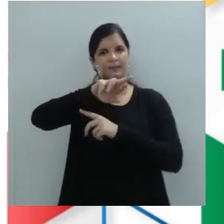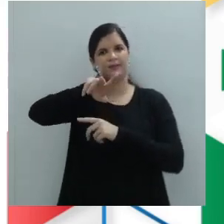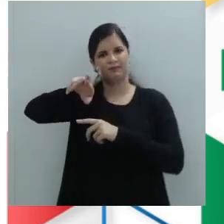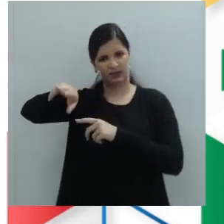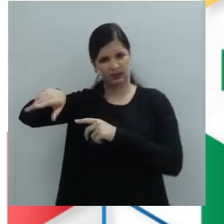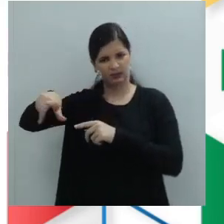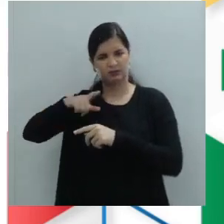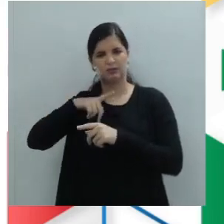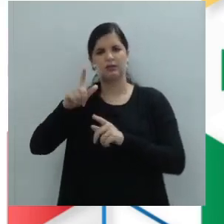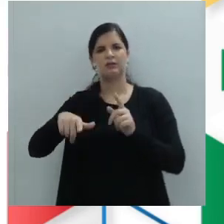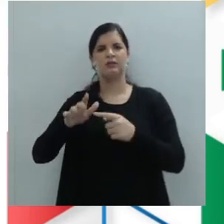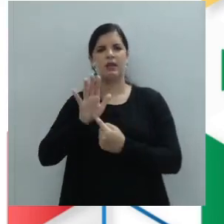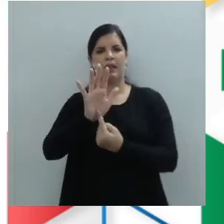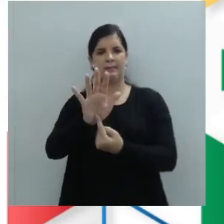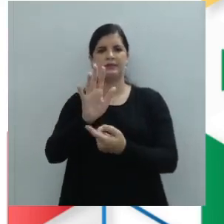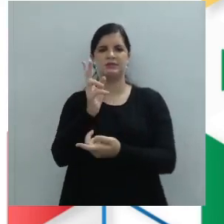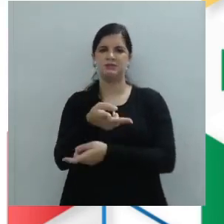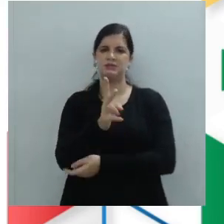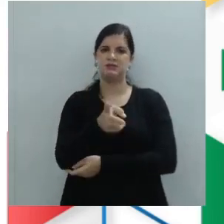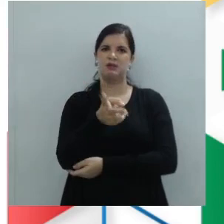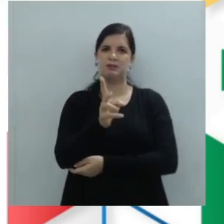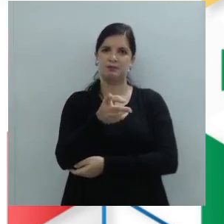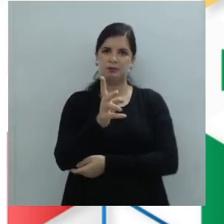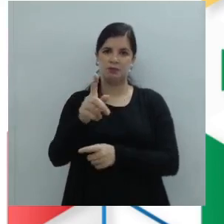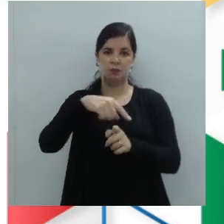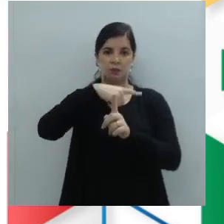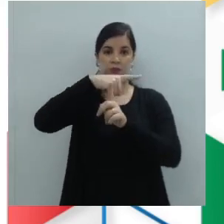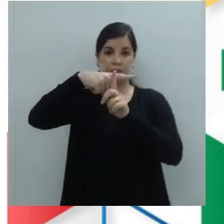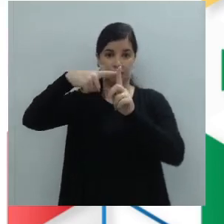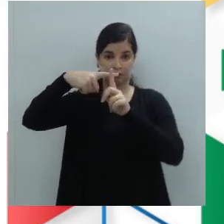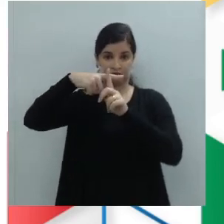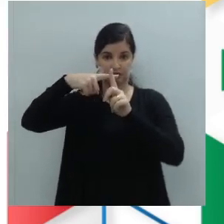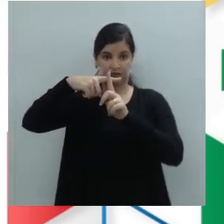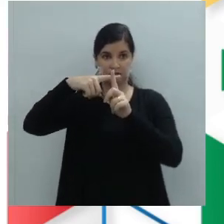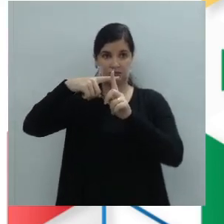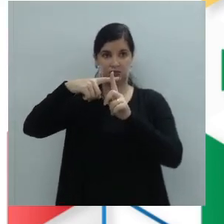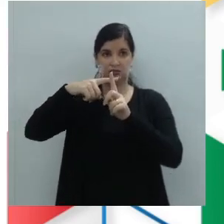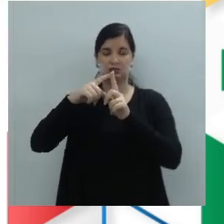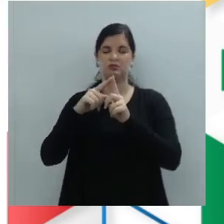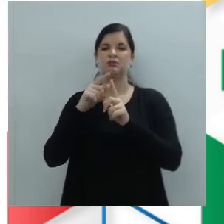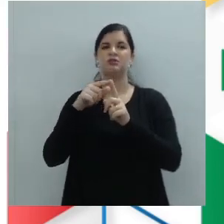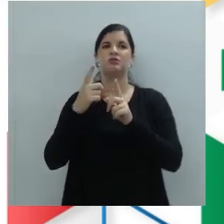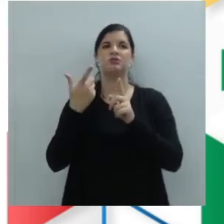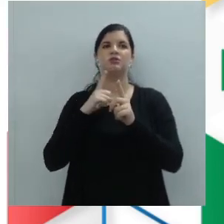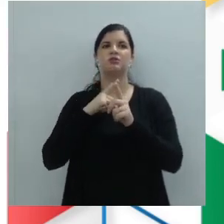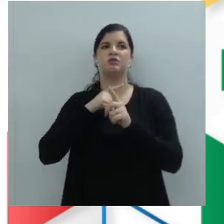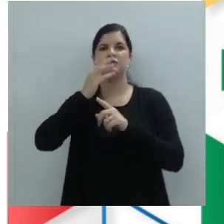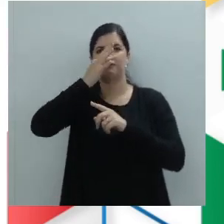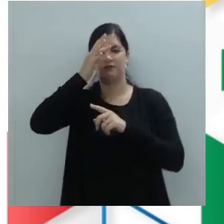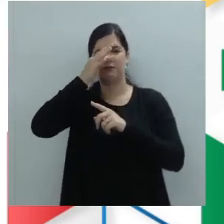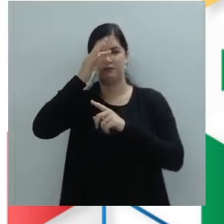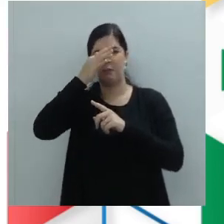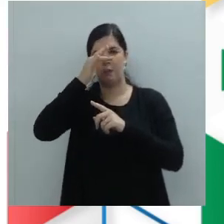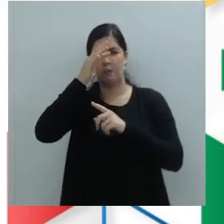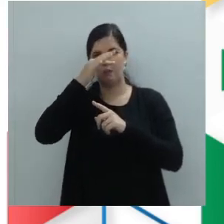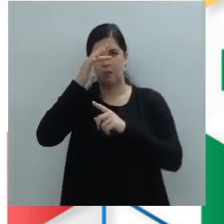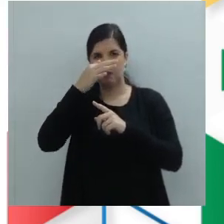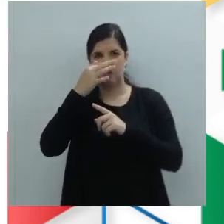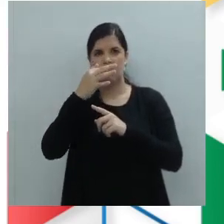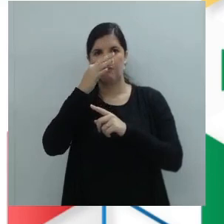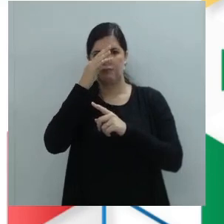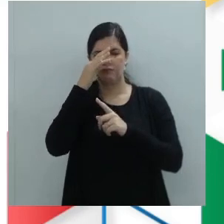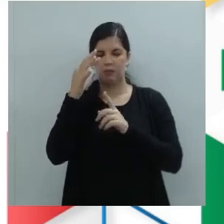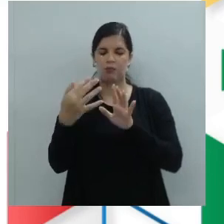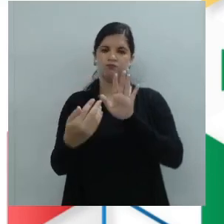variações, apresenta-se sempre como uma cruz envolvida por uma coroa de rosas, com uma rosa